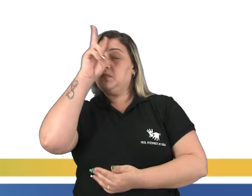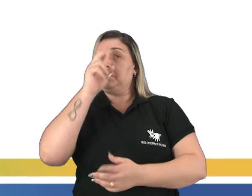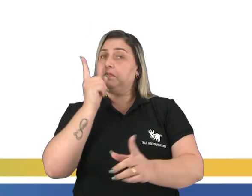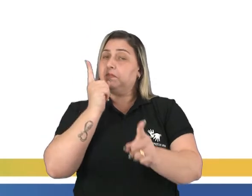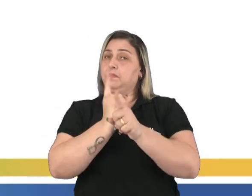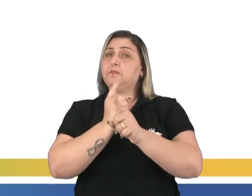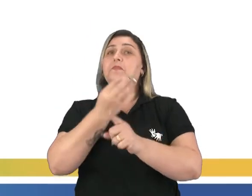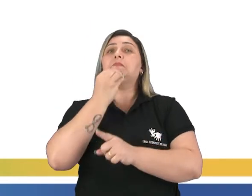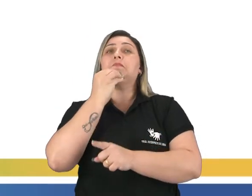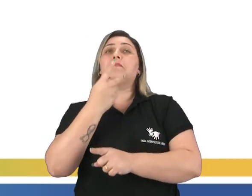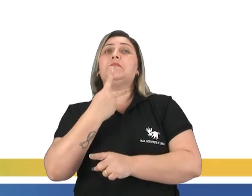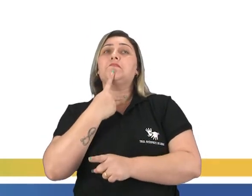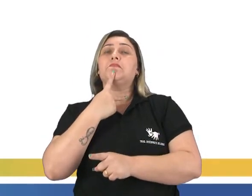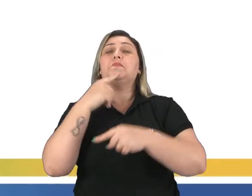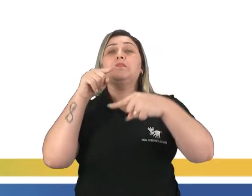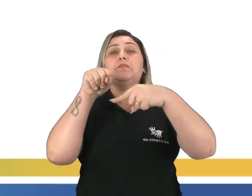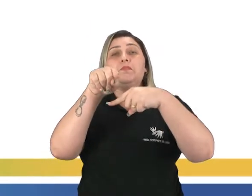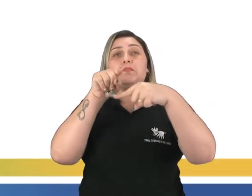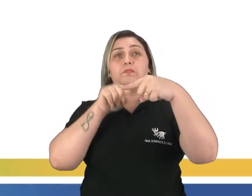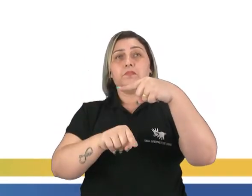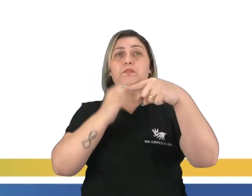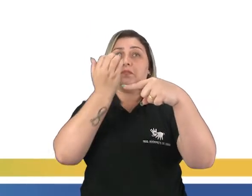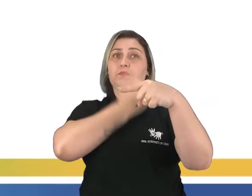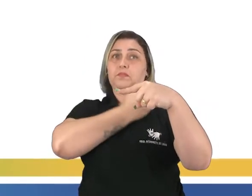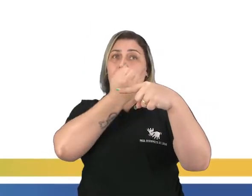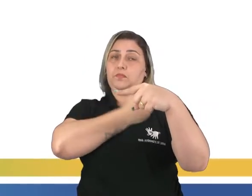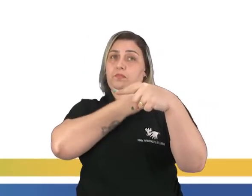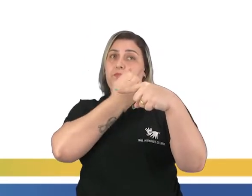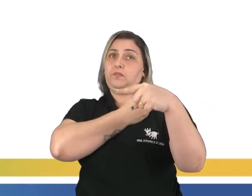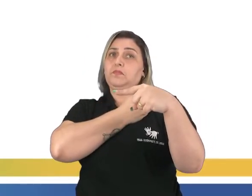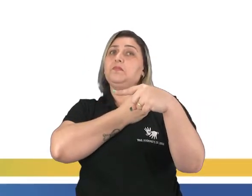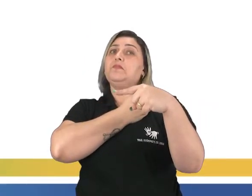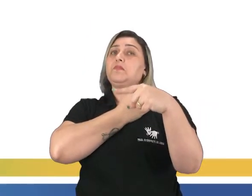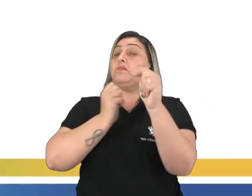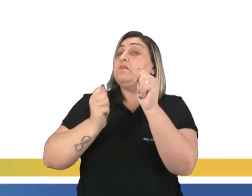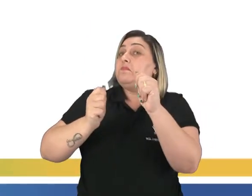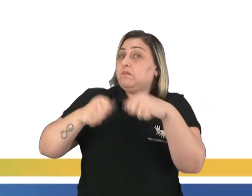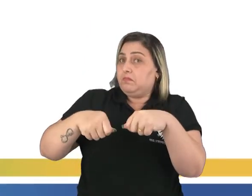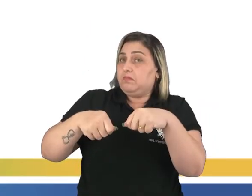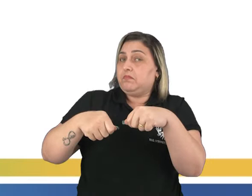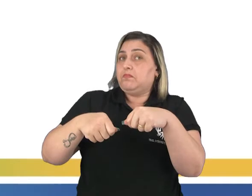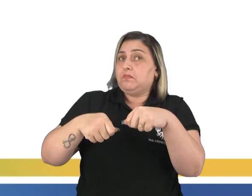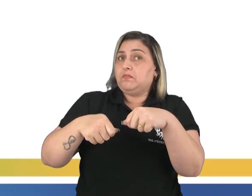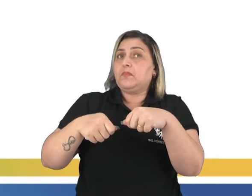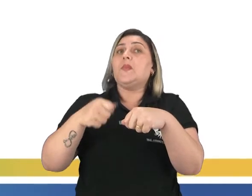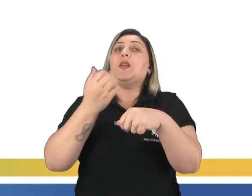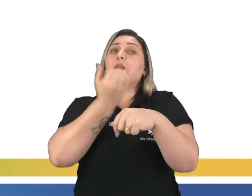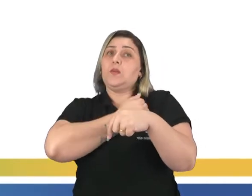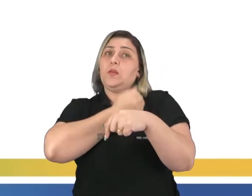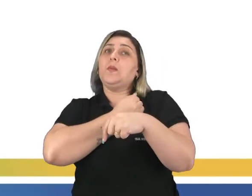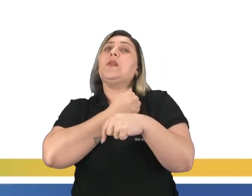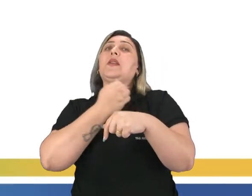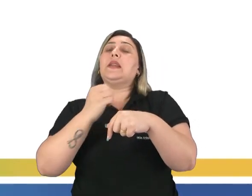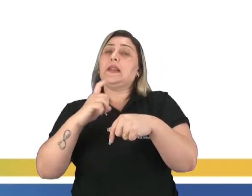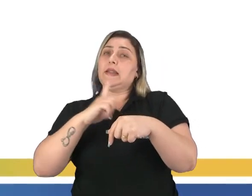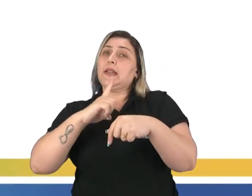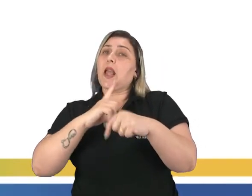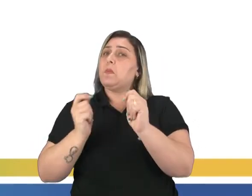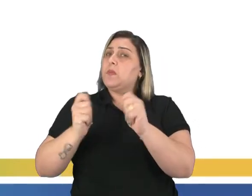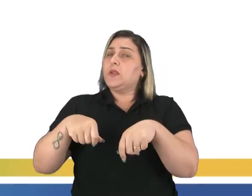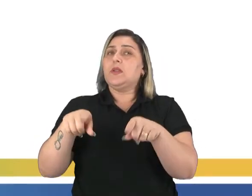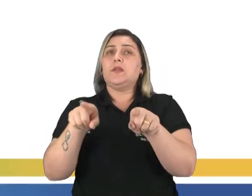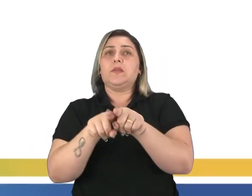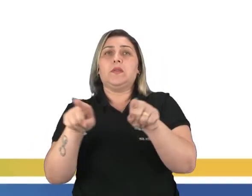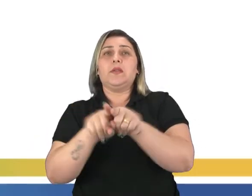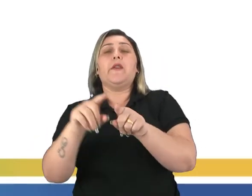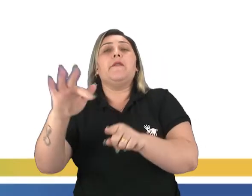a probabilidade, vai ser a divisão entre o número de casos favoráveis pelo número de casos possíveis. Então, né, o que a gente pode escrever aqui,